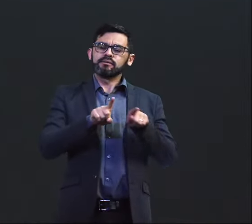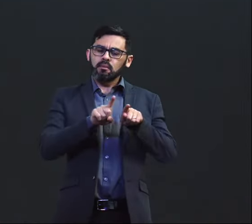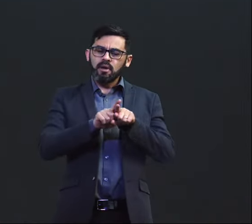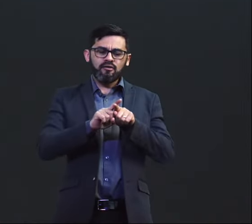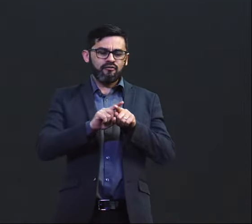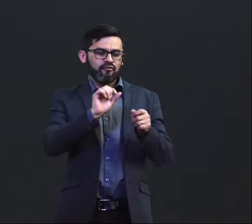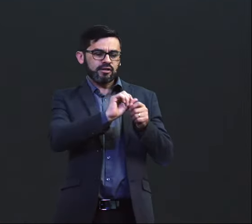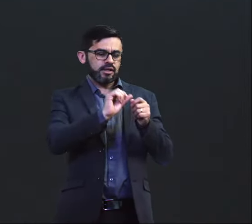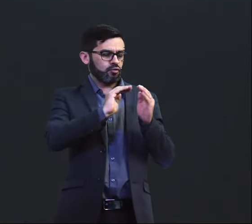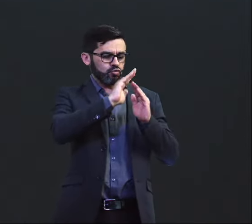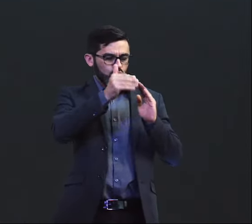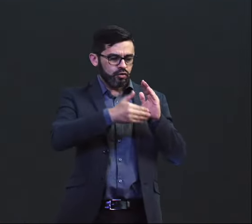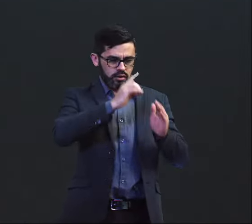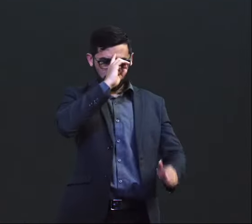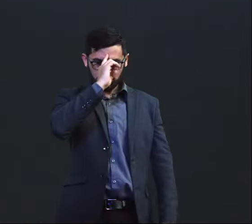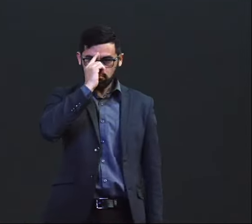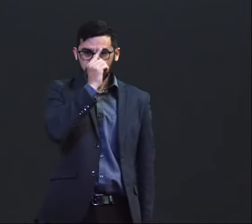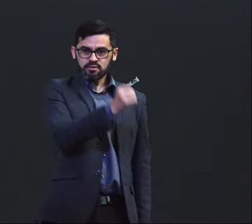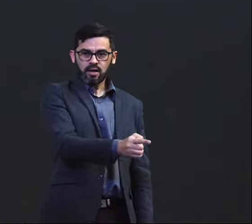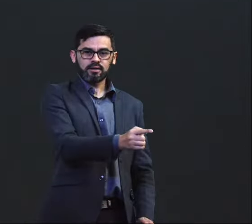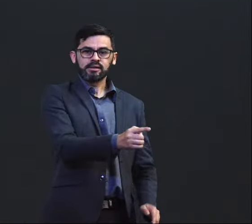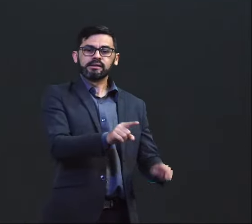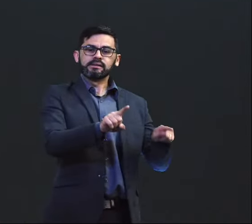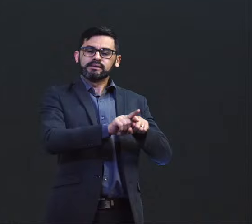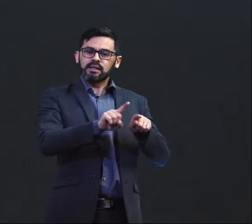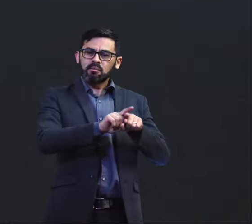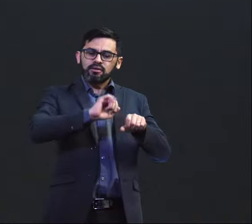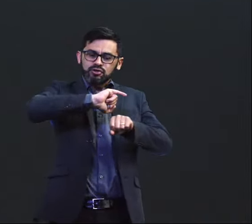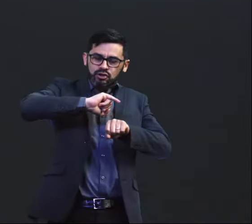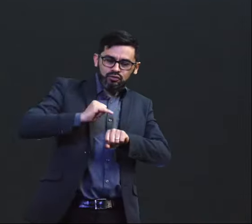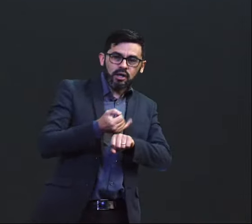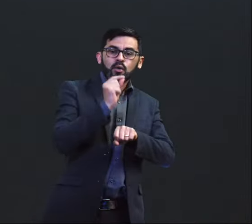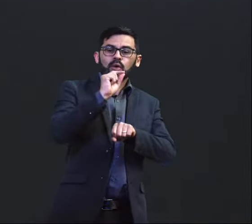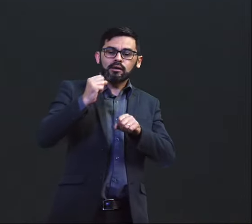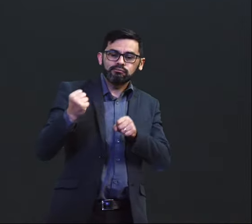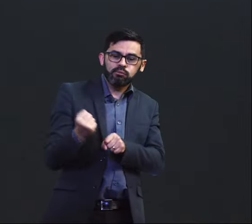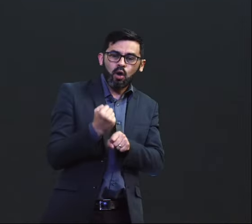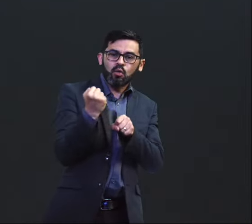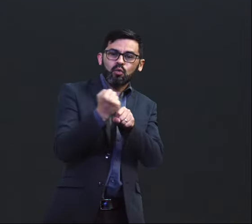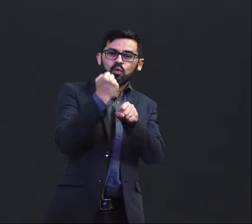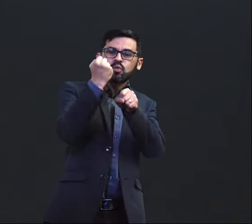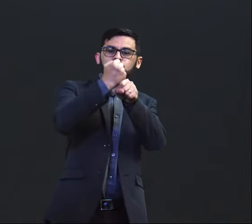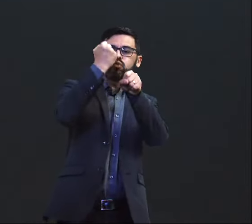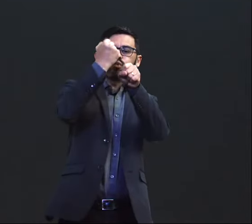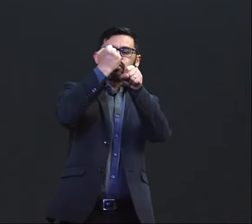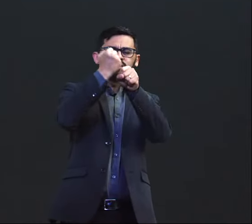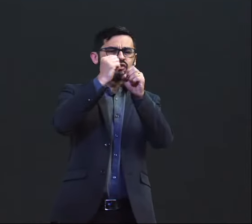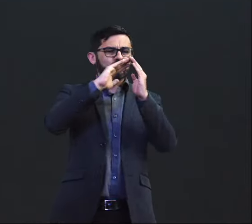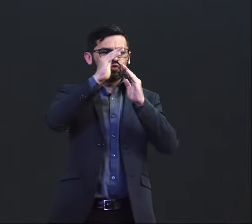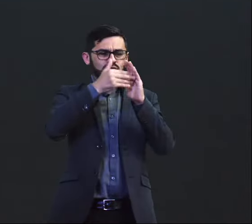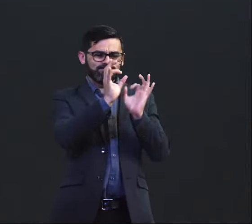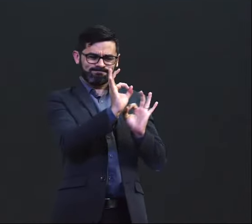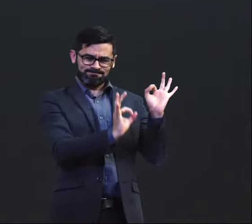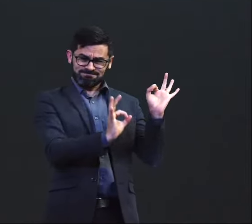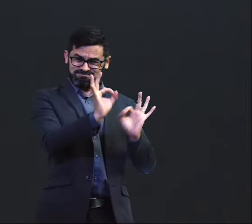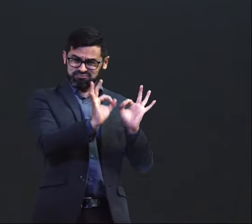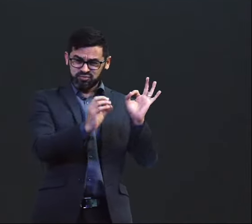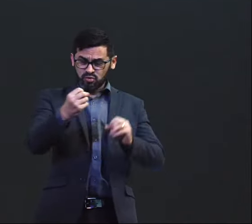o que eu quero. Você ordenará que Jerusalém seja reconstruída e que sejam postos os alicerces